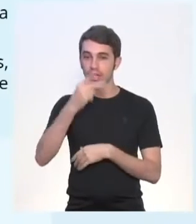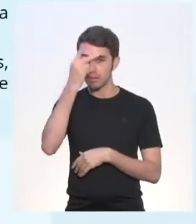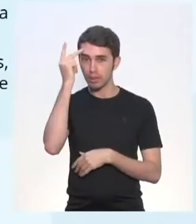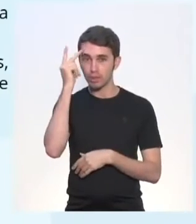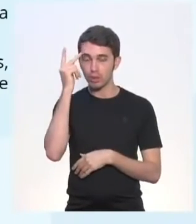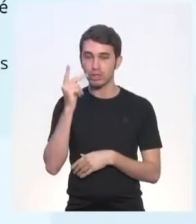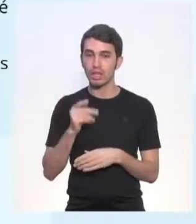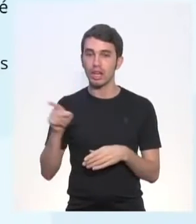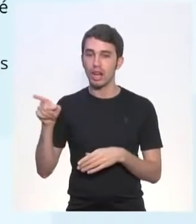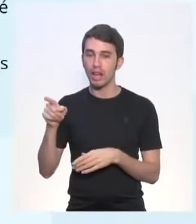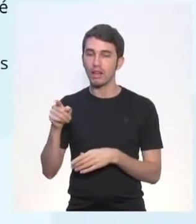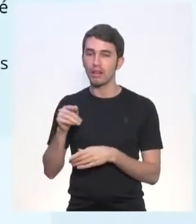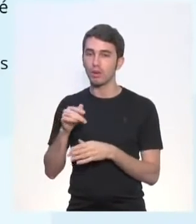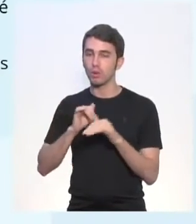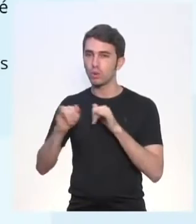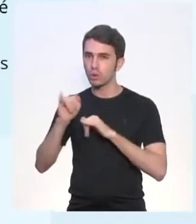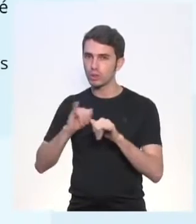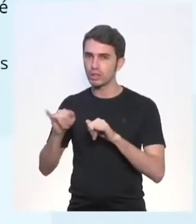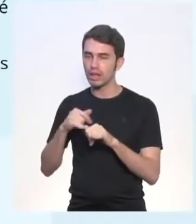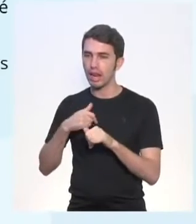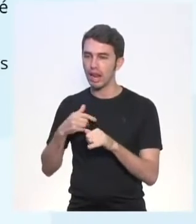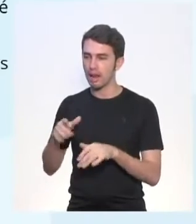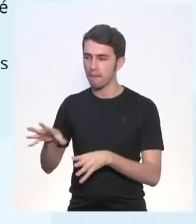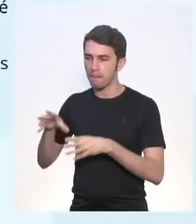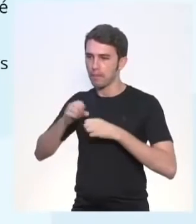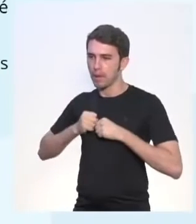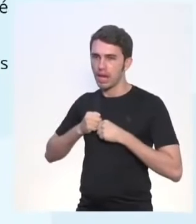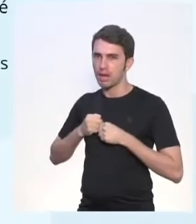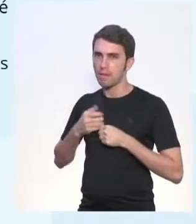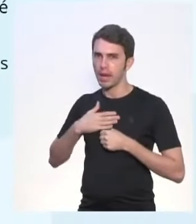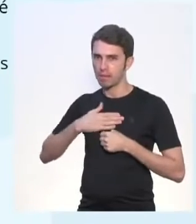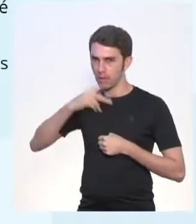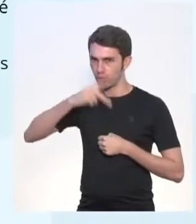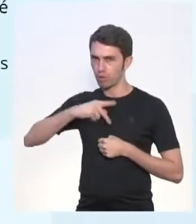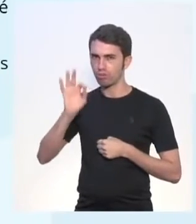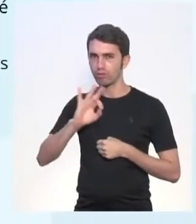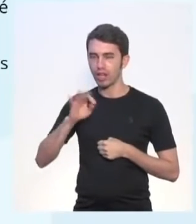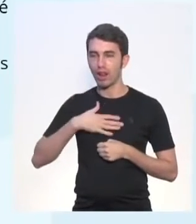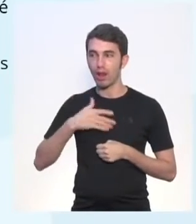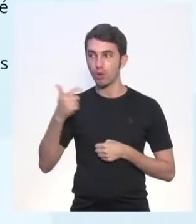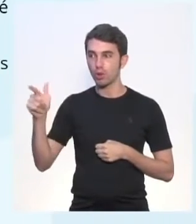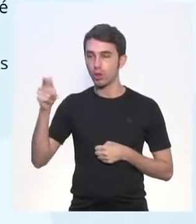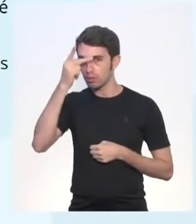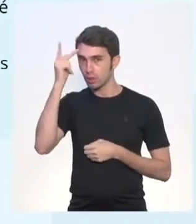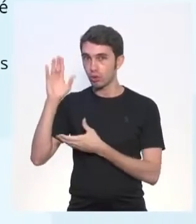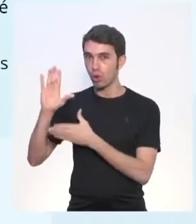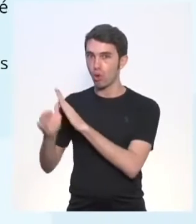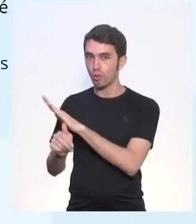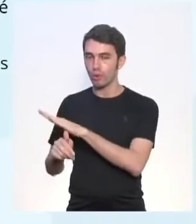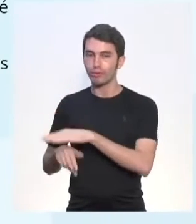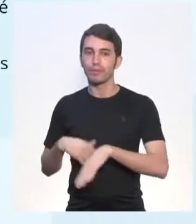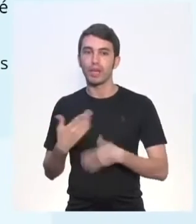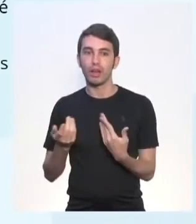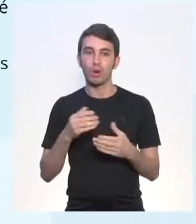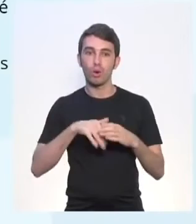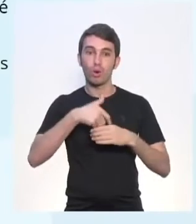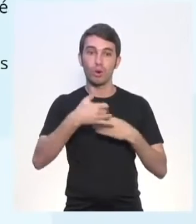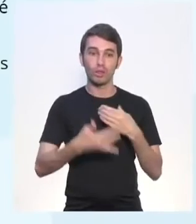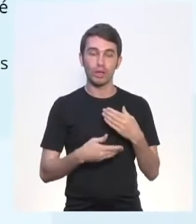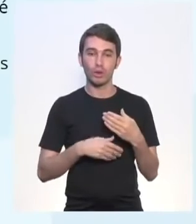muito perigosa, hein? Depois, conteúdo fabricado. Esse conteúdo é feito do zero e é 100% falso. É a fake